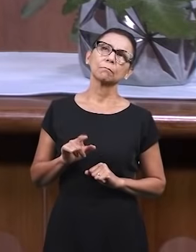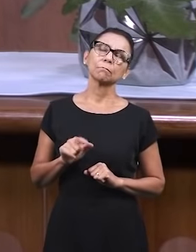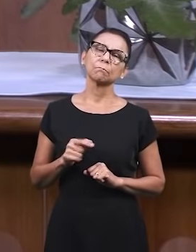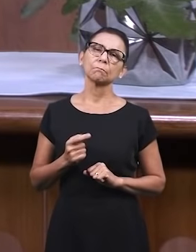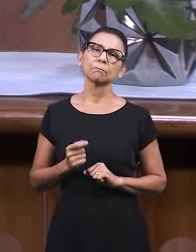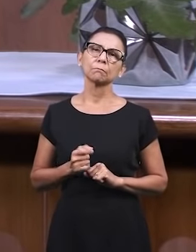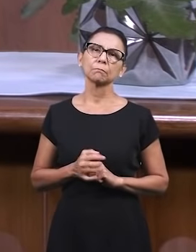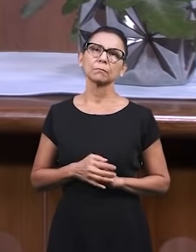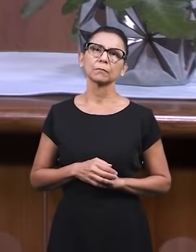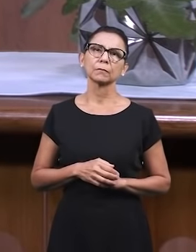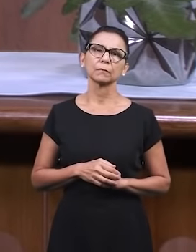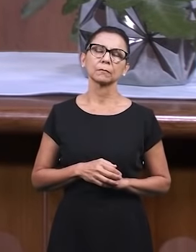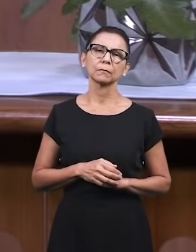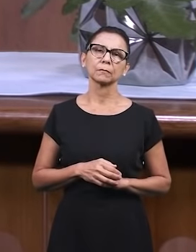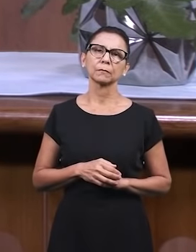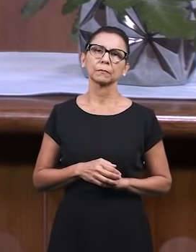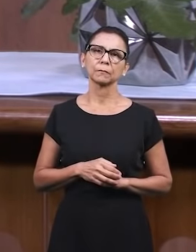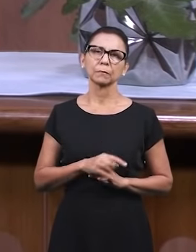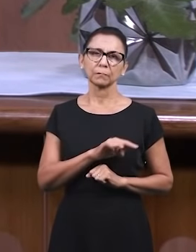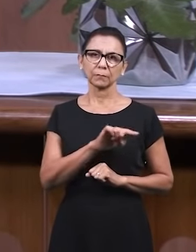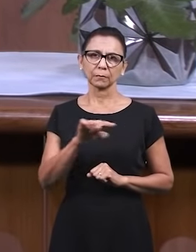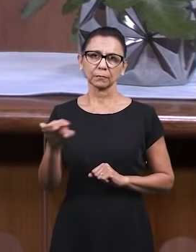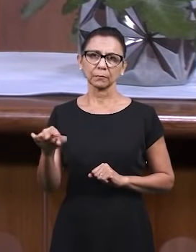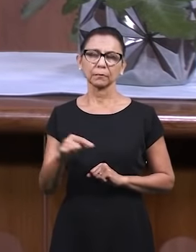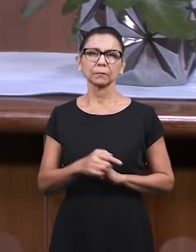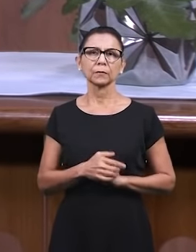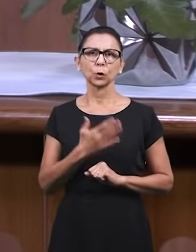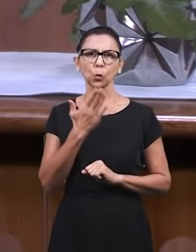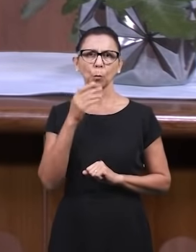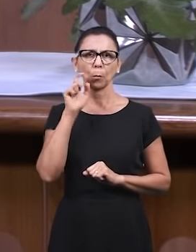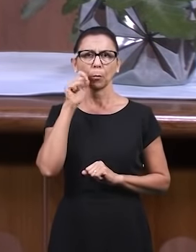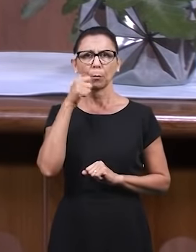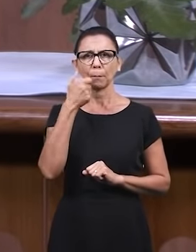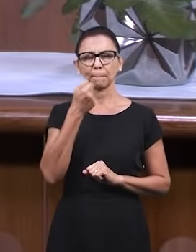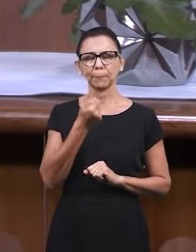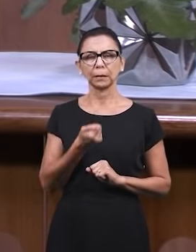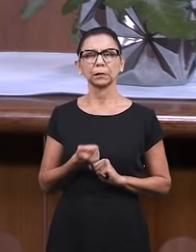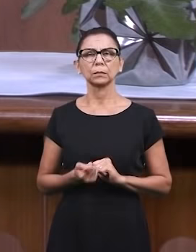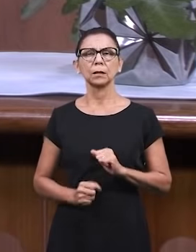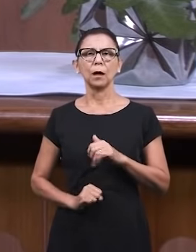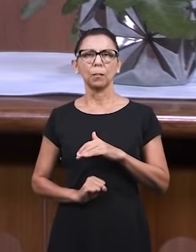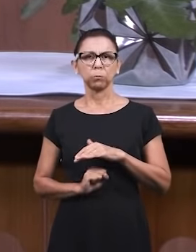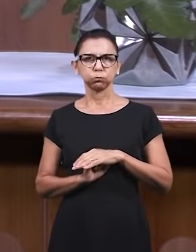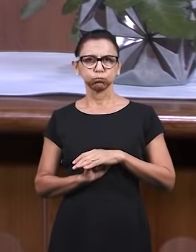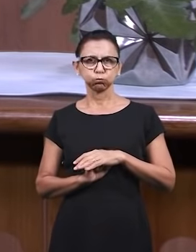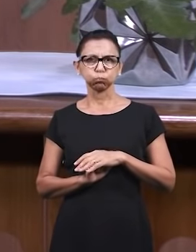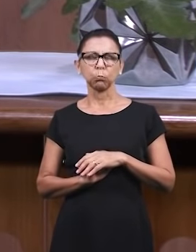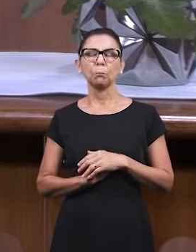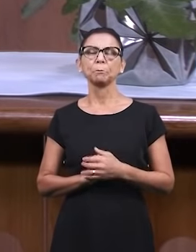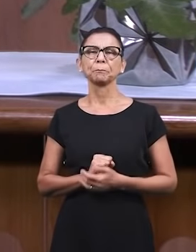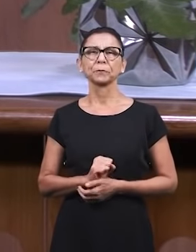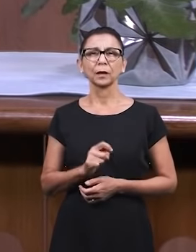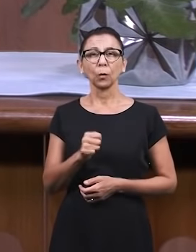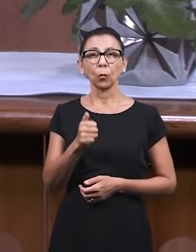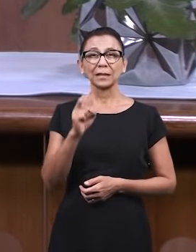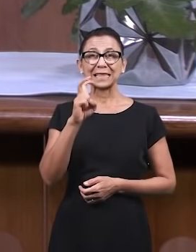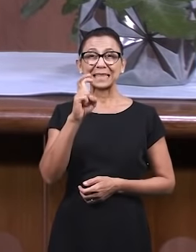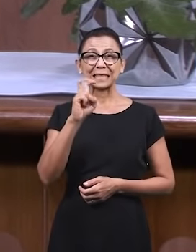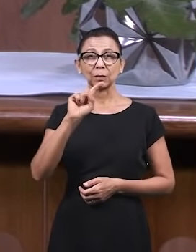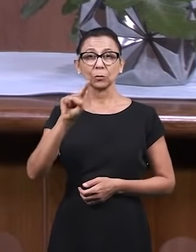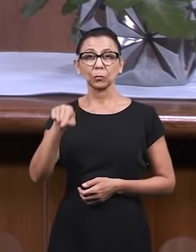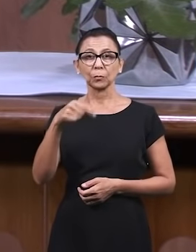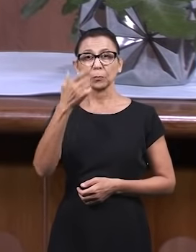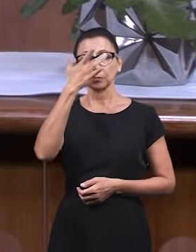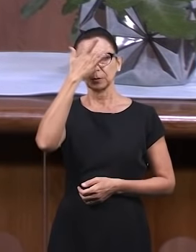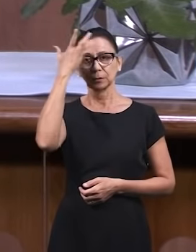e a palavra nos fala que eles comeram dos pães, saciaram, ali eram quase 5 mil